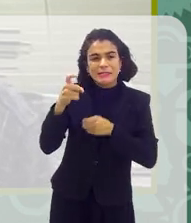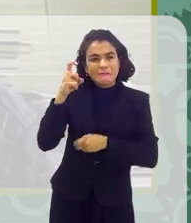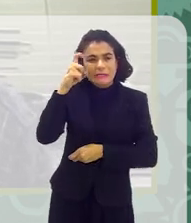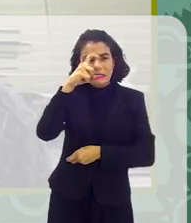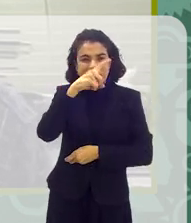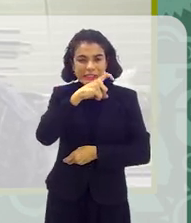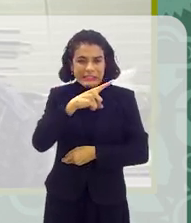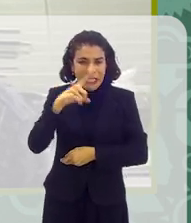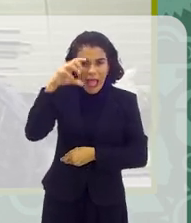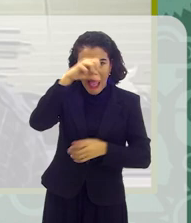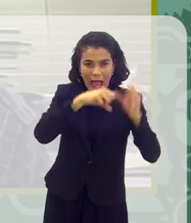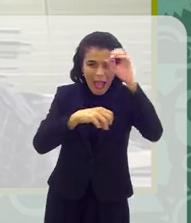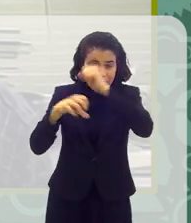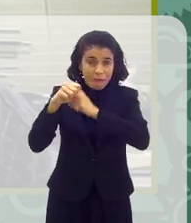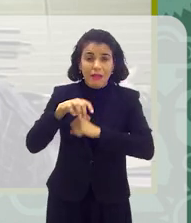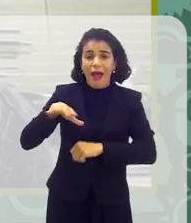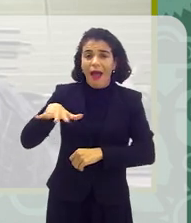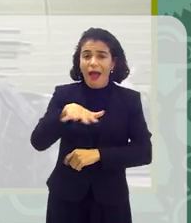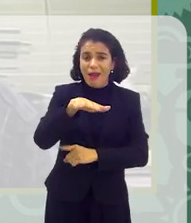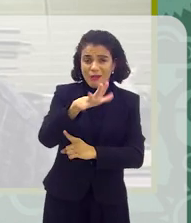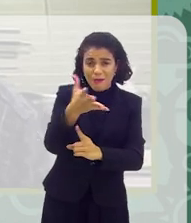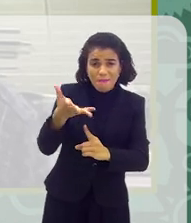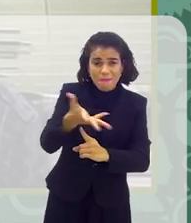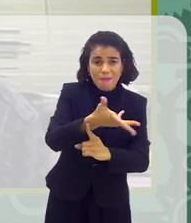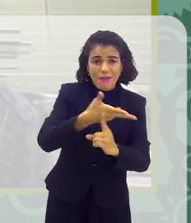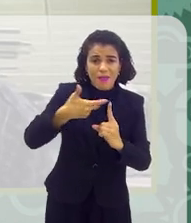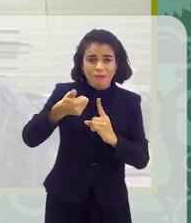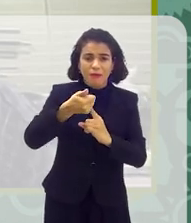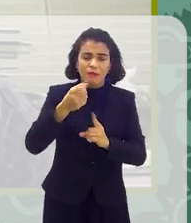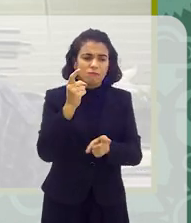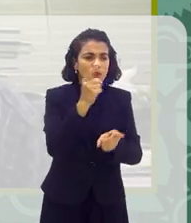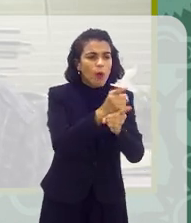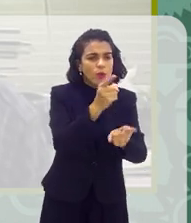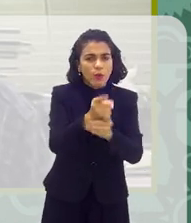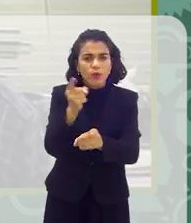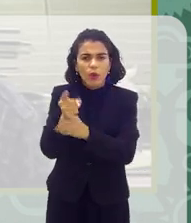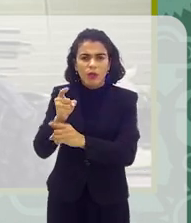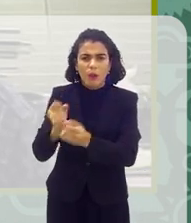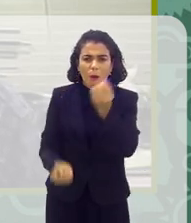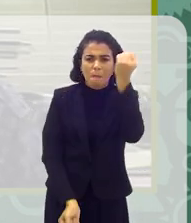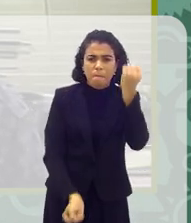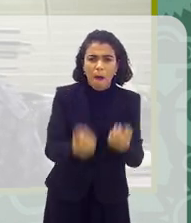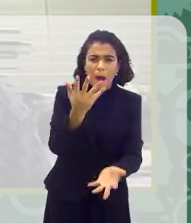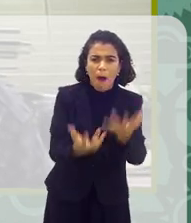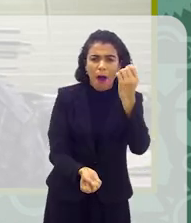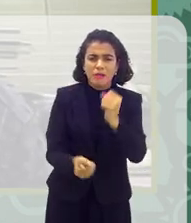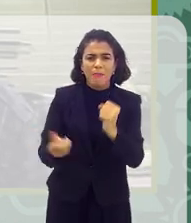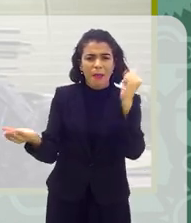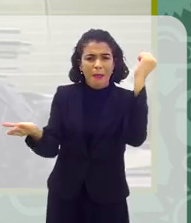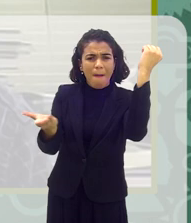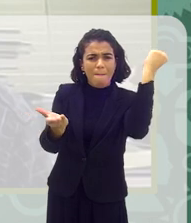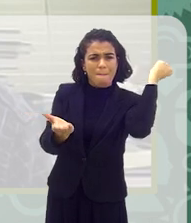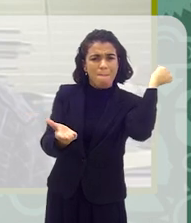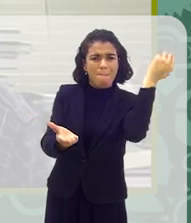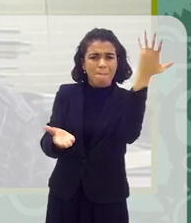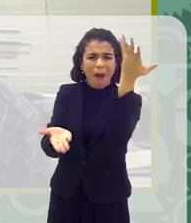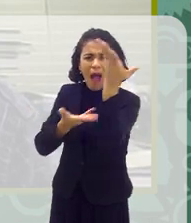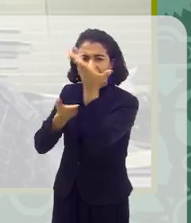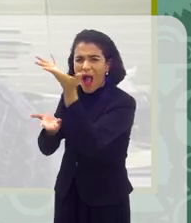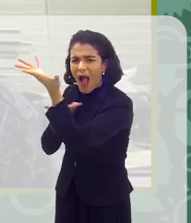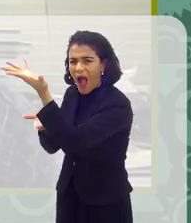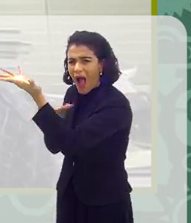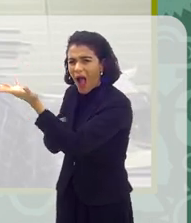no aprendizado. Na parte do meio ambiente também, você detectar queimadas, desflorestamento, e você